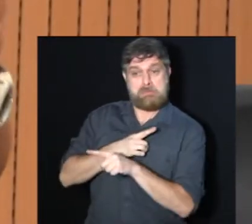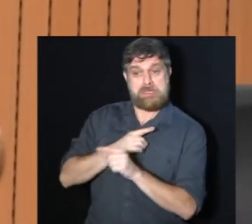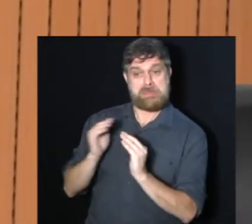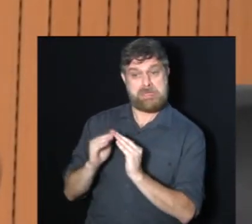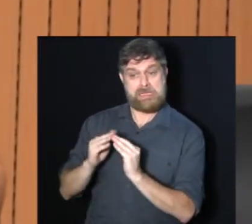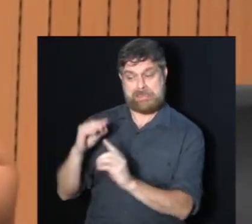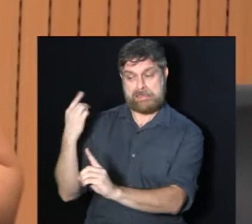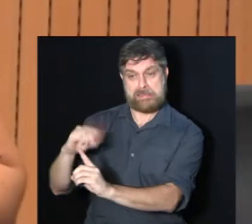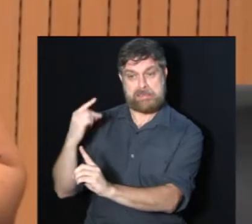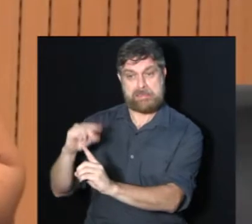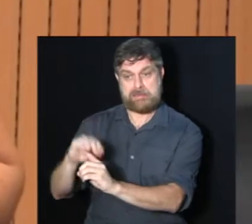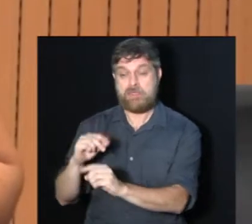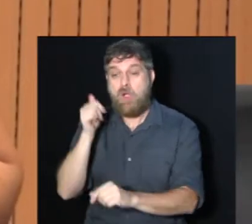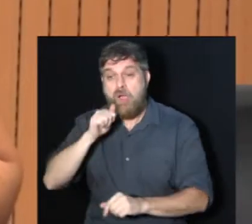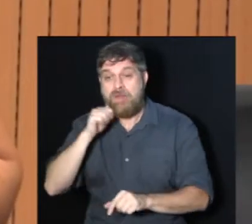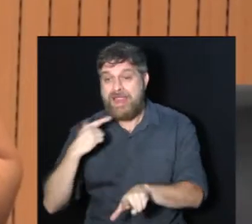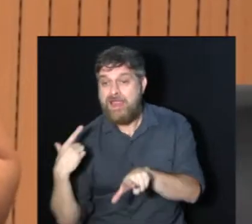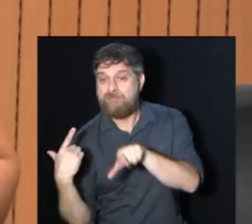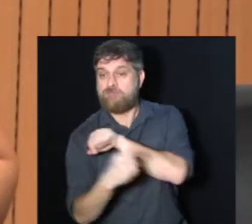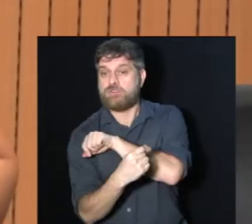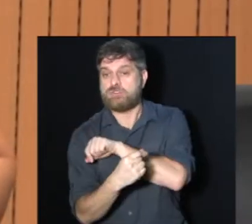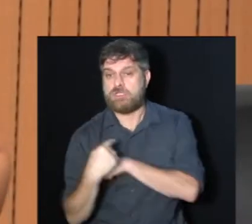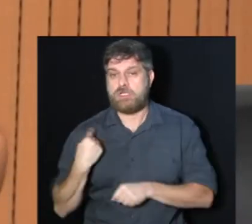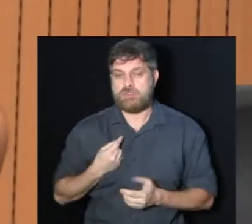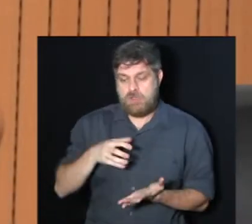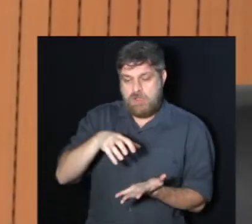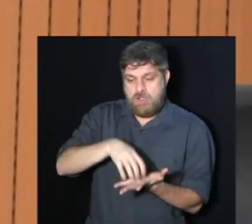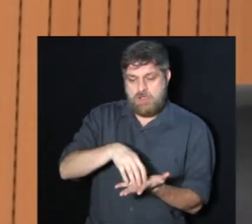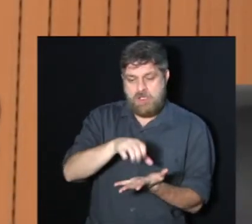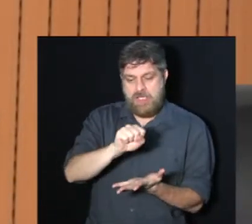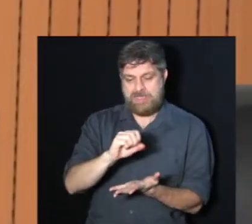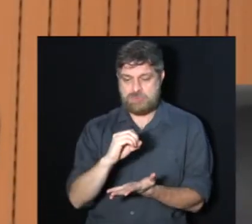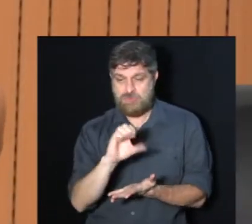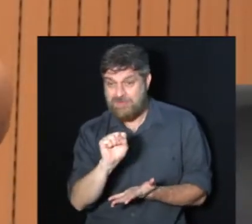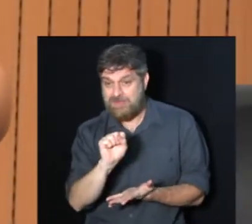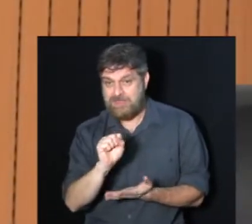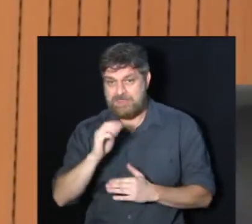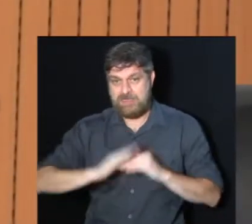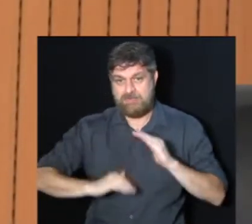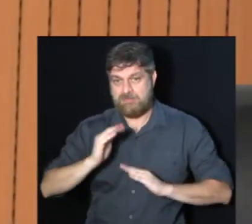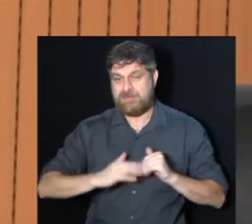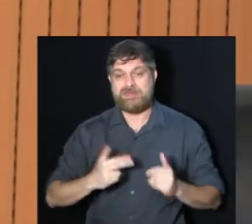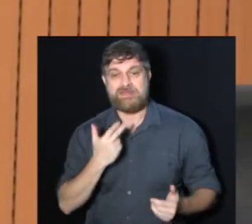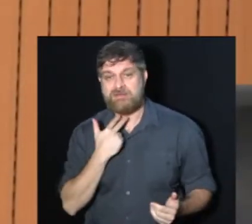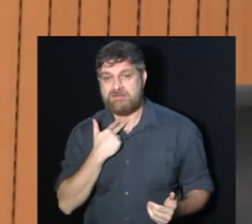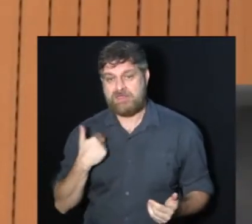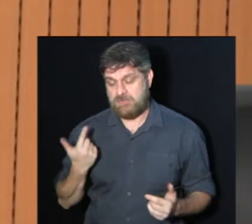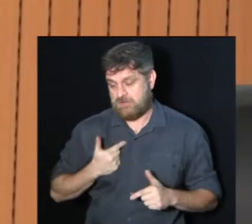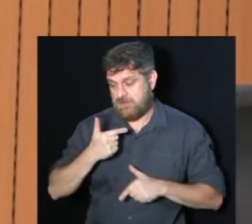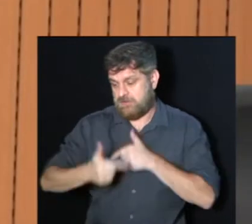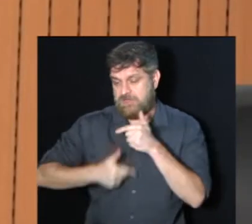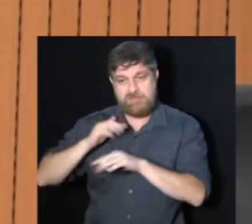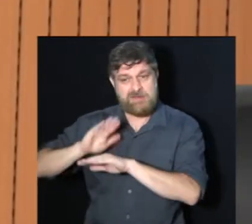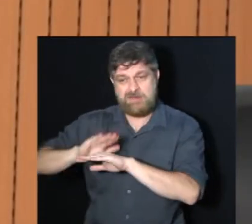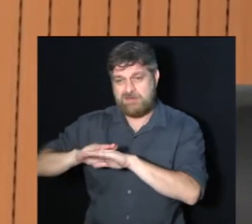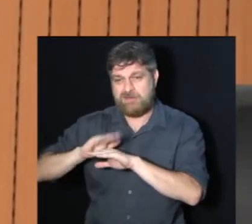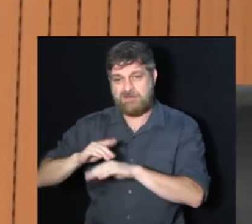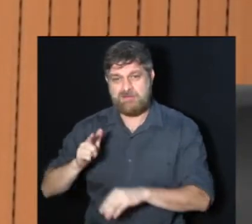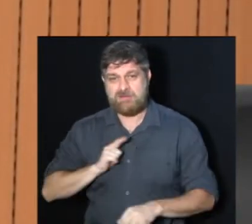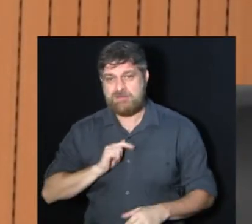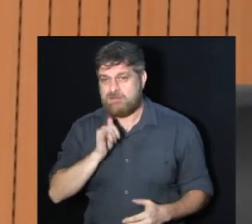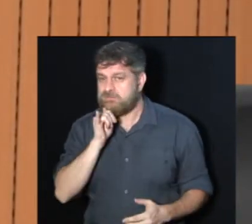o que o SOS fazia. Então, assim, eu não consigo pensar e falar desse nosso trabalho com toda